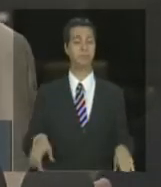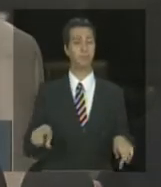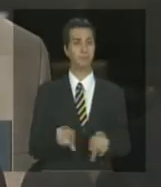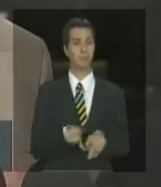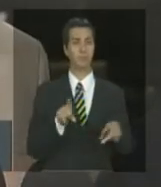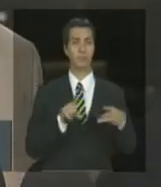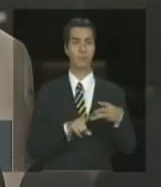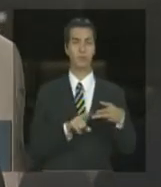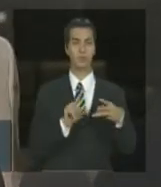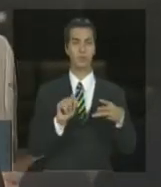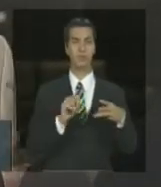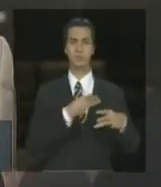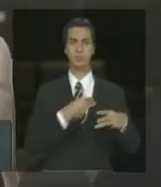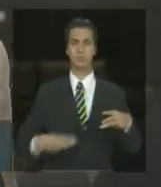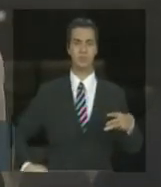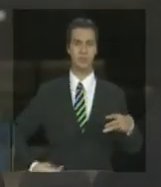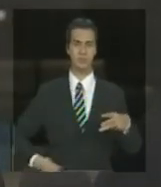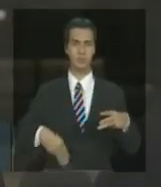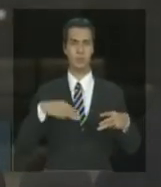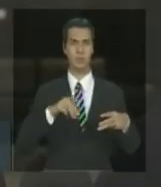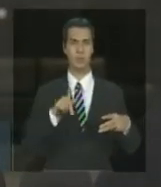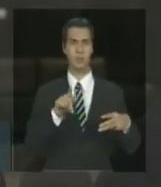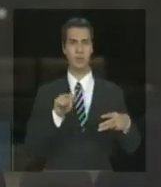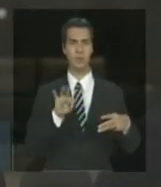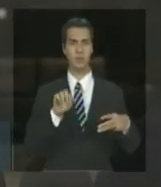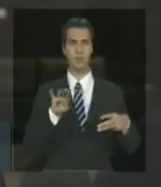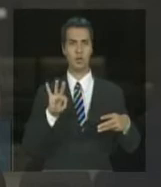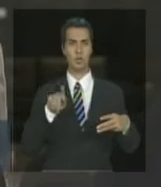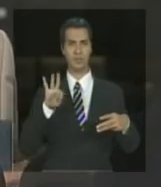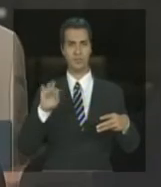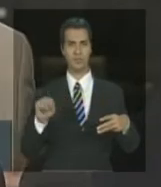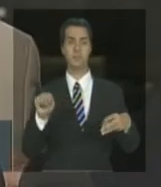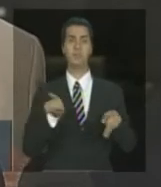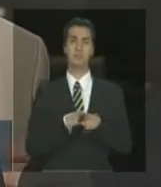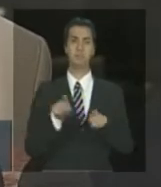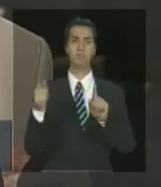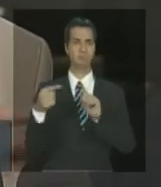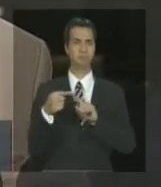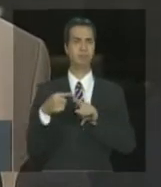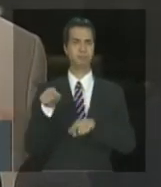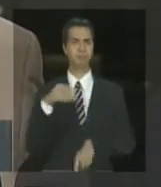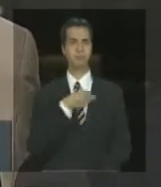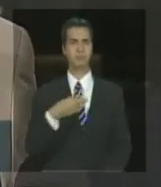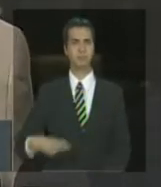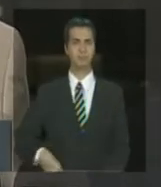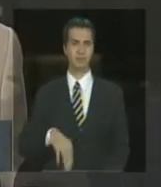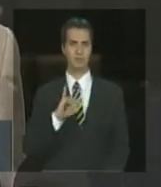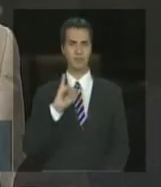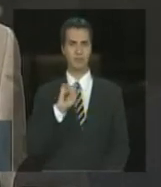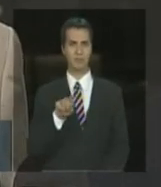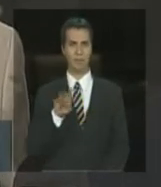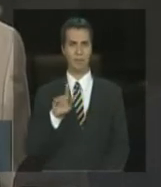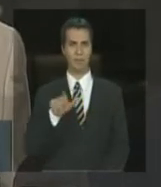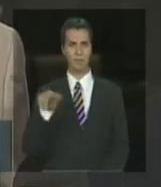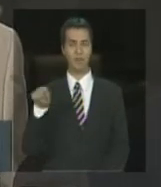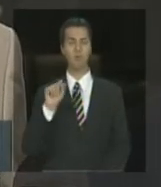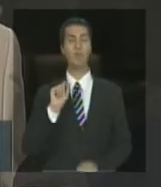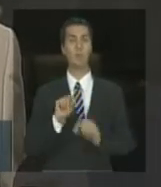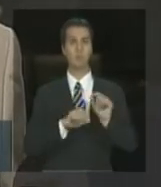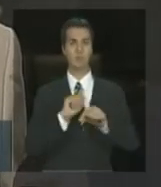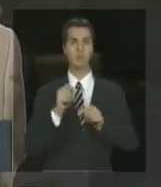levantado pelo ministro Patriota, de comum acordo com a ministra Isabela, de fazermos antes da Rio mais